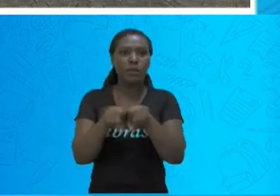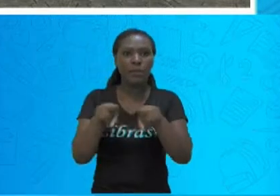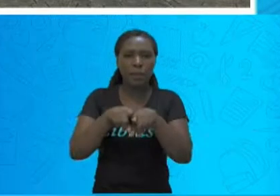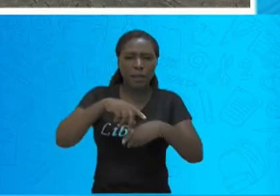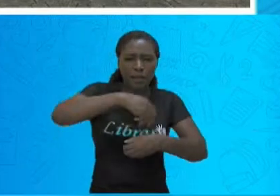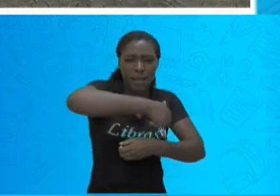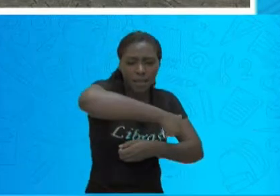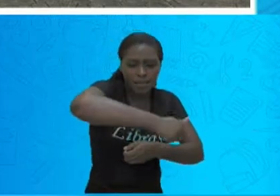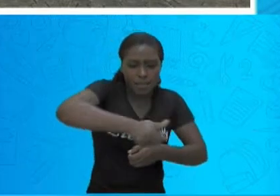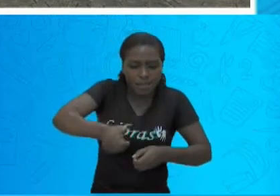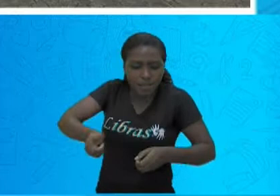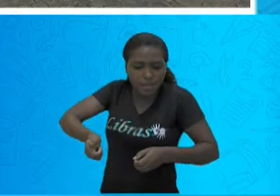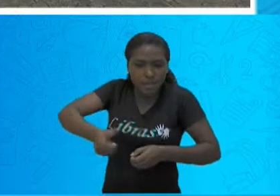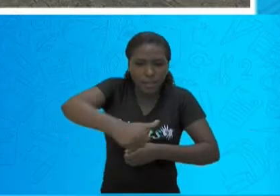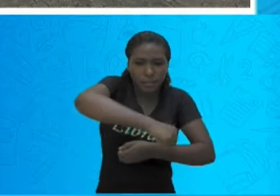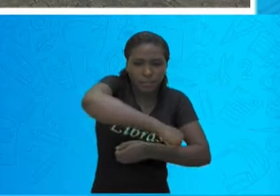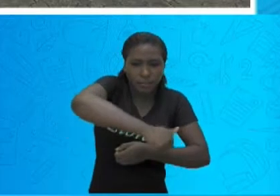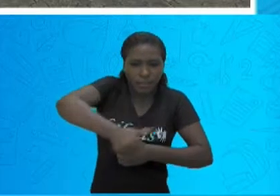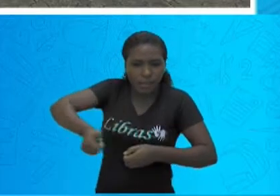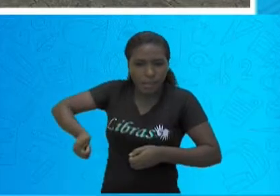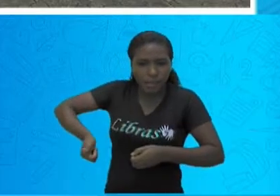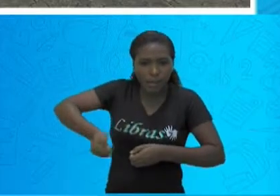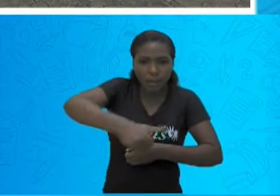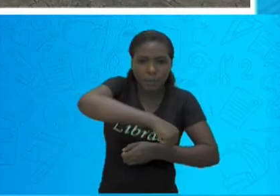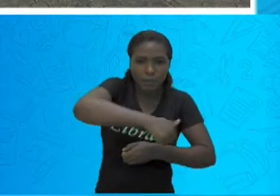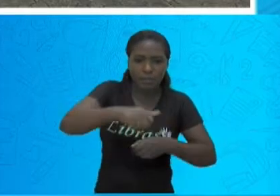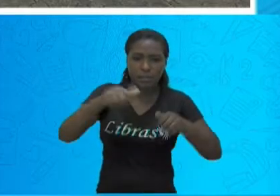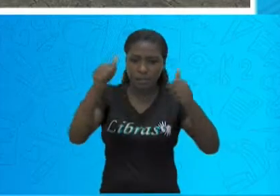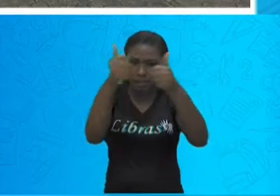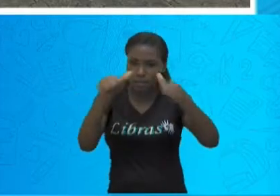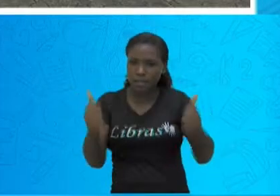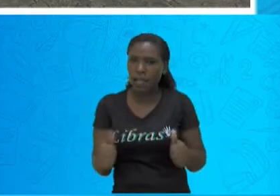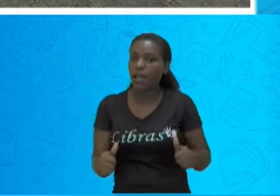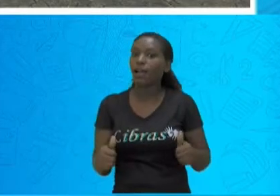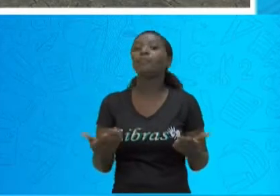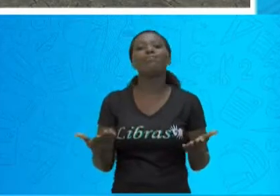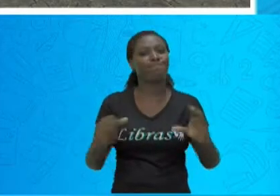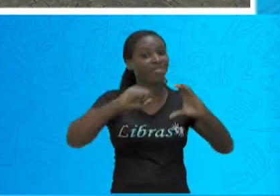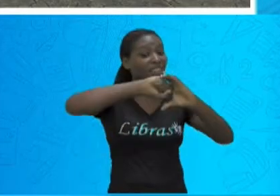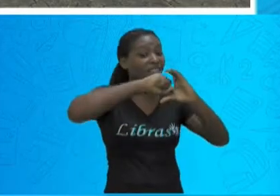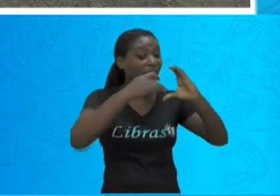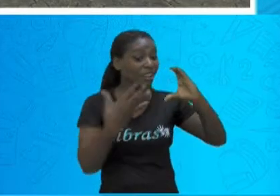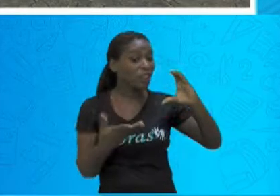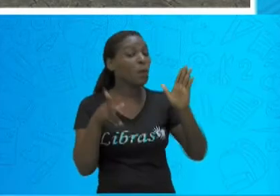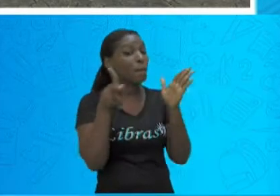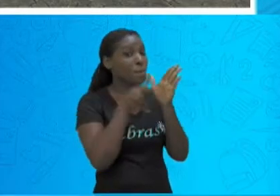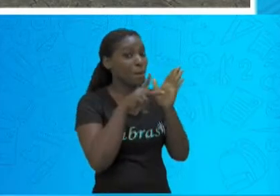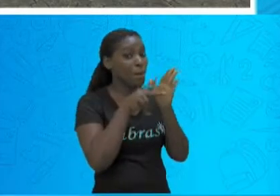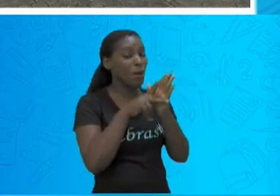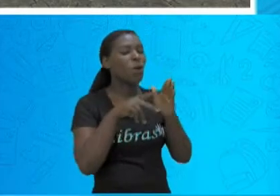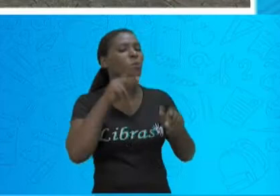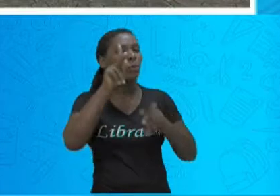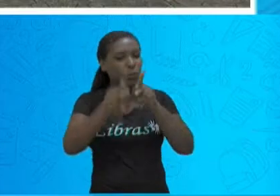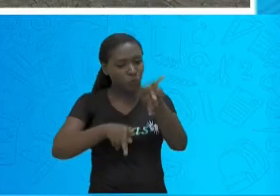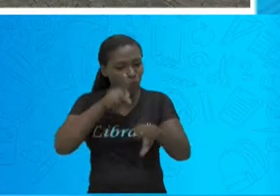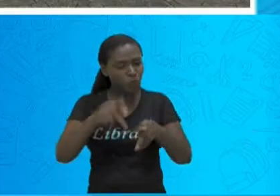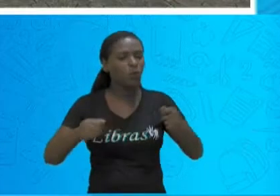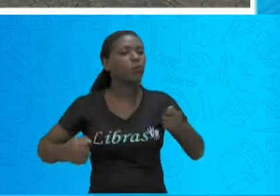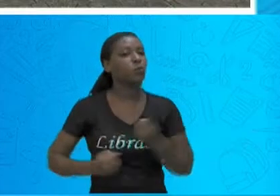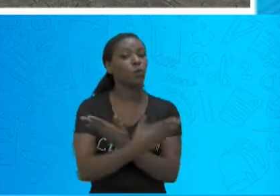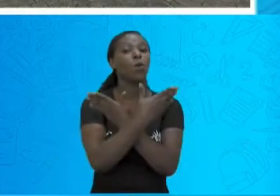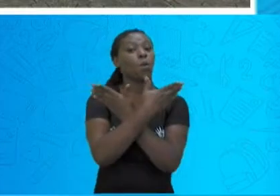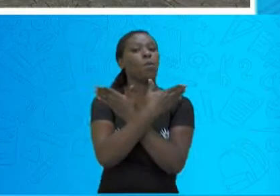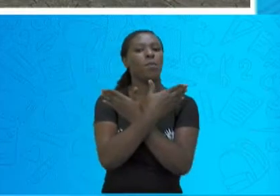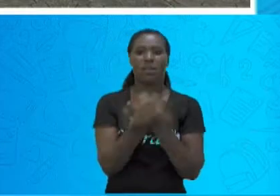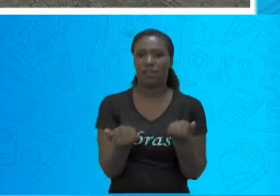são características destes povos que estabeleceram uma civilização com uma